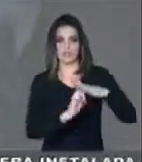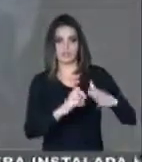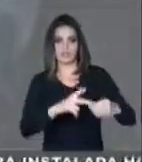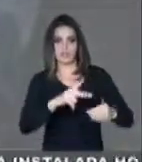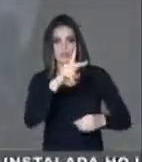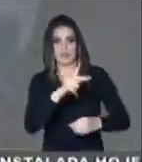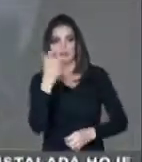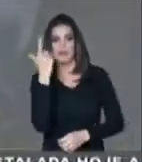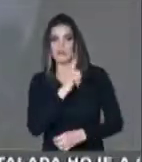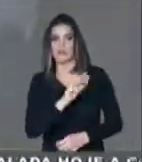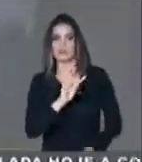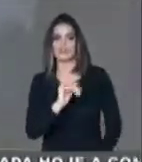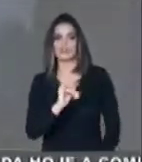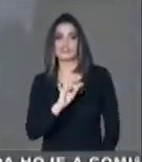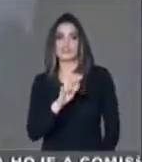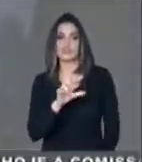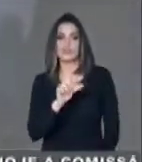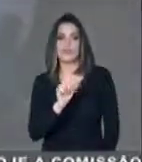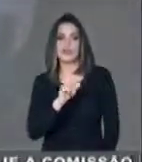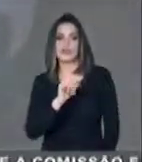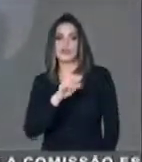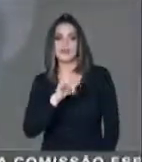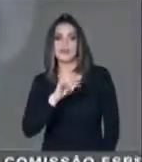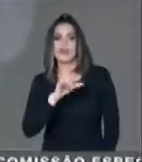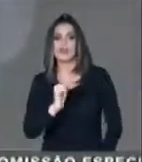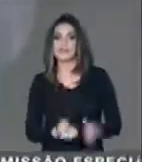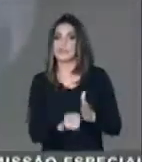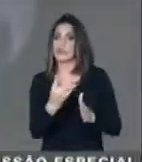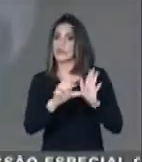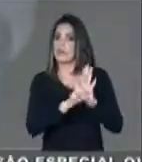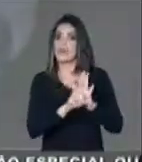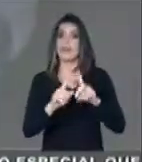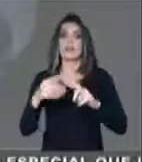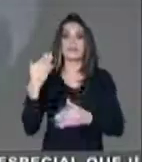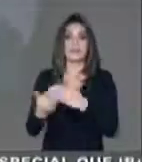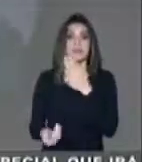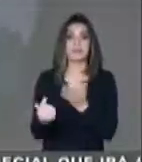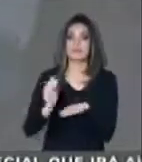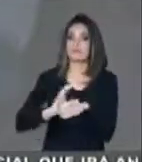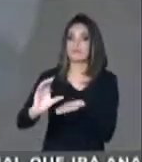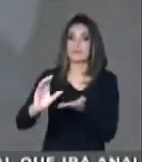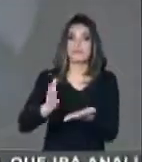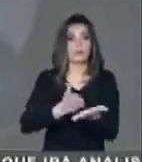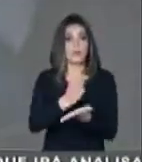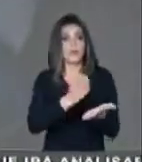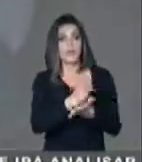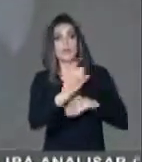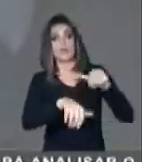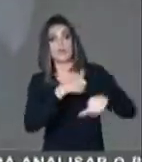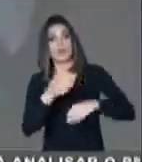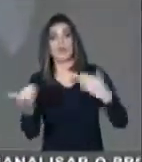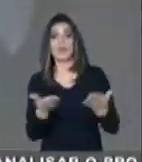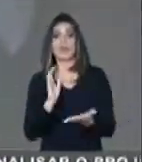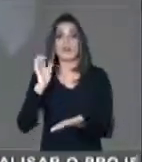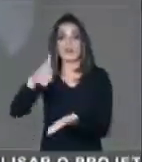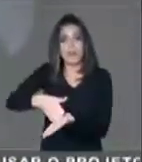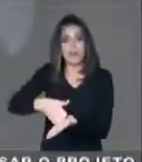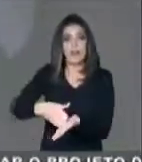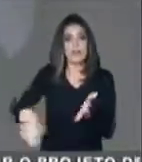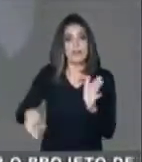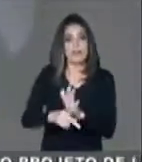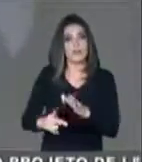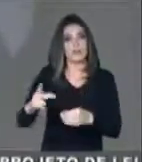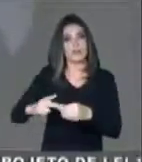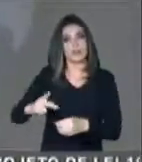por lei e está perdendo recursos com a aprovação dessas mudanças. O que se pretende agora? Pagar a própria